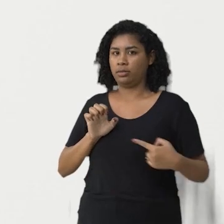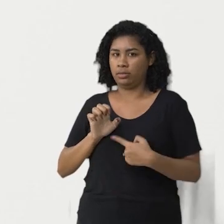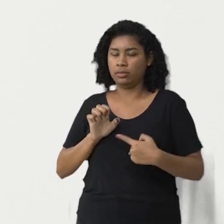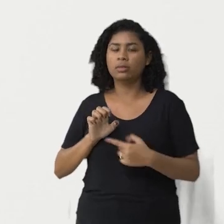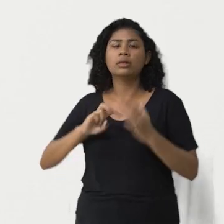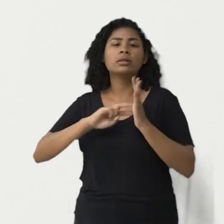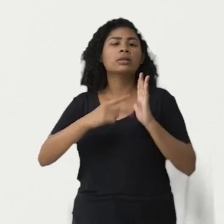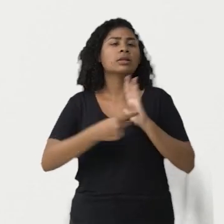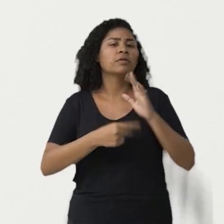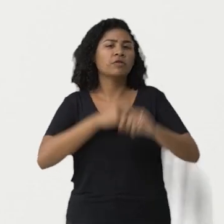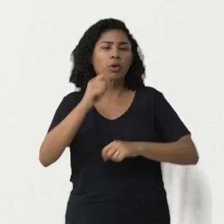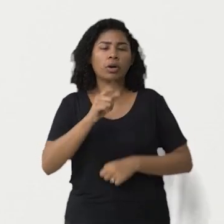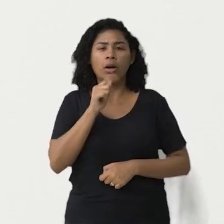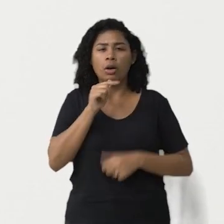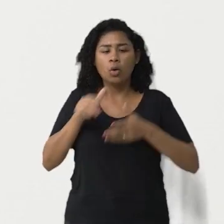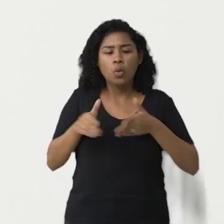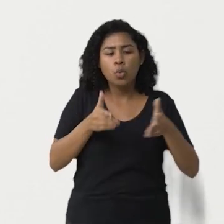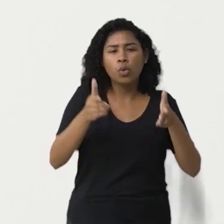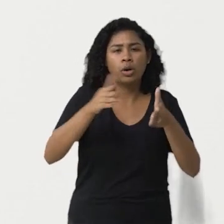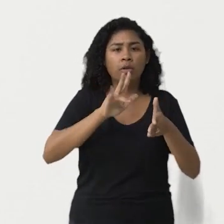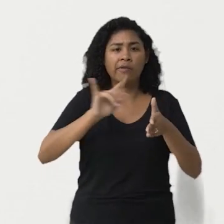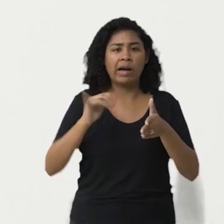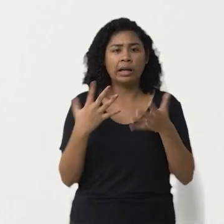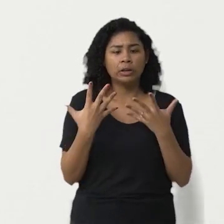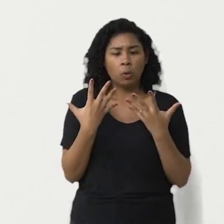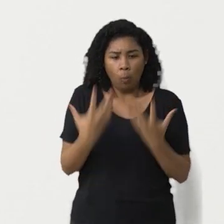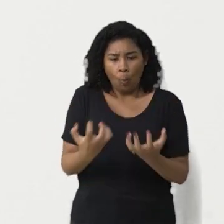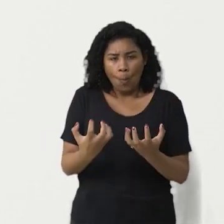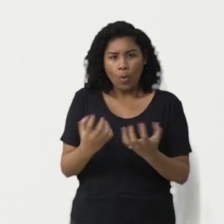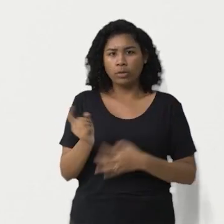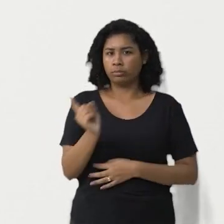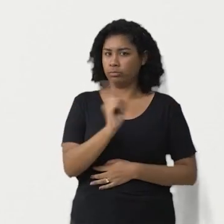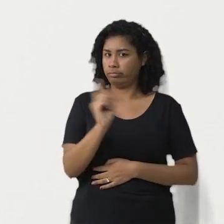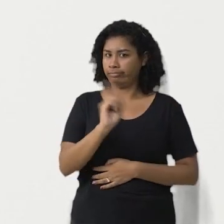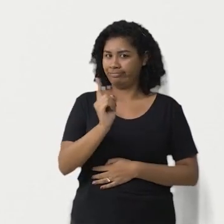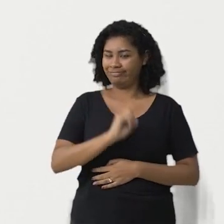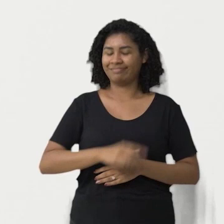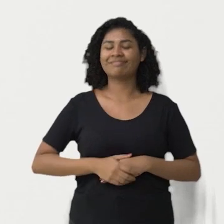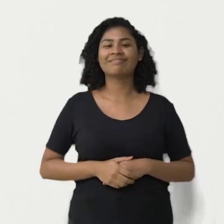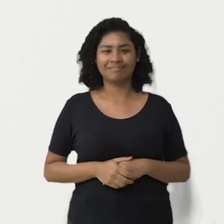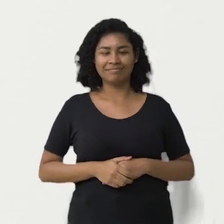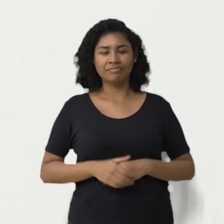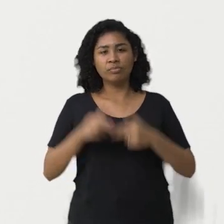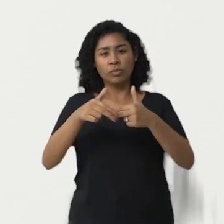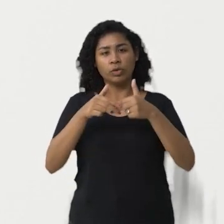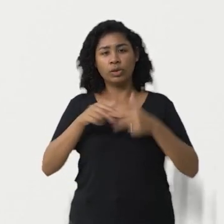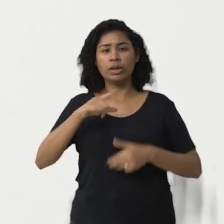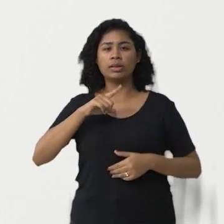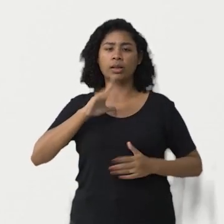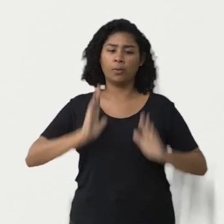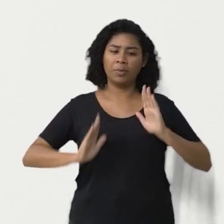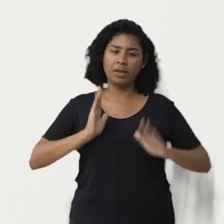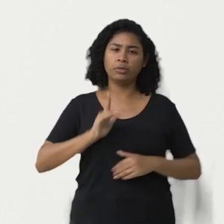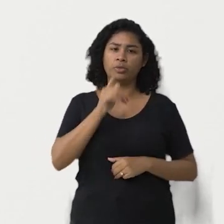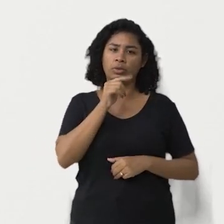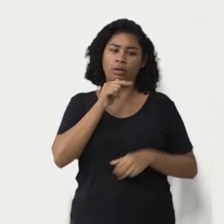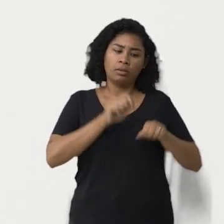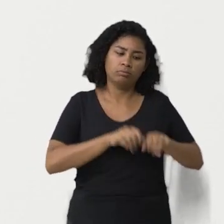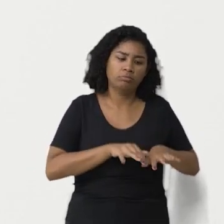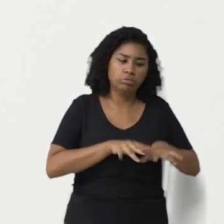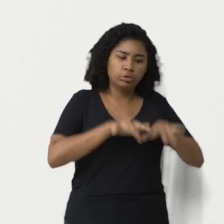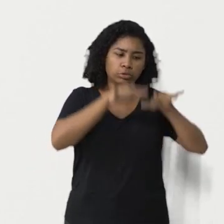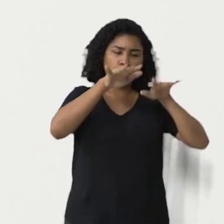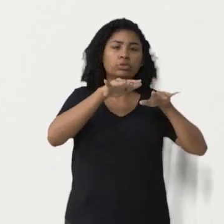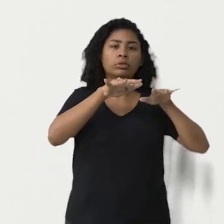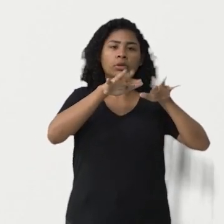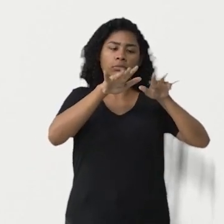tá? Lógico que existem os períodos das cheias e das vazantes, mas mesmo assim continua tendo